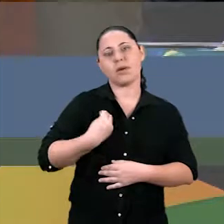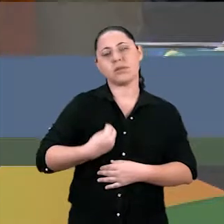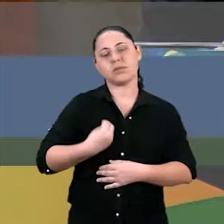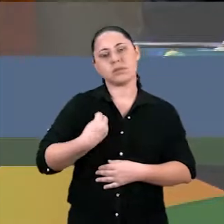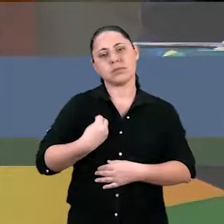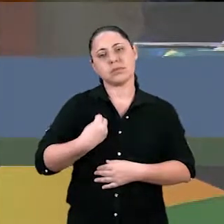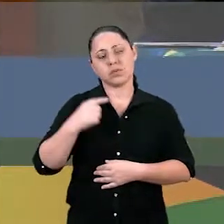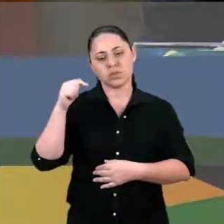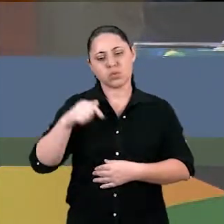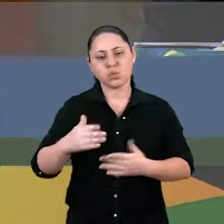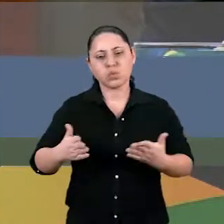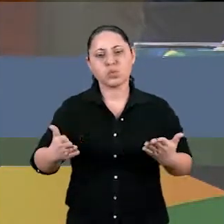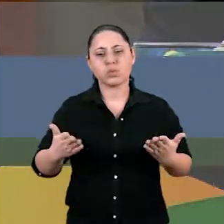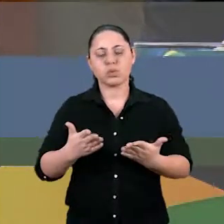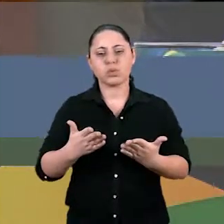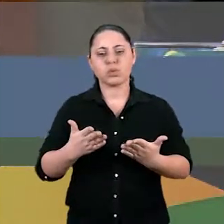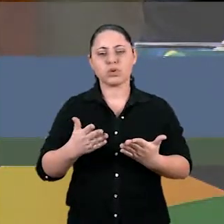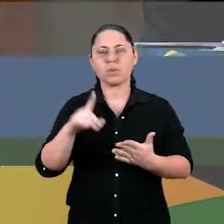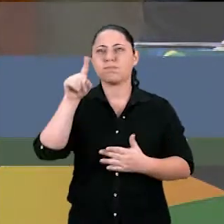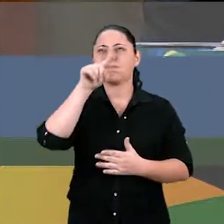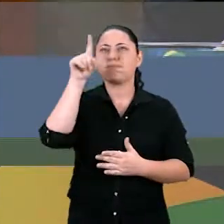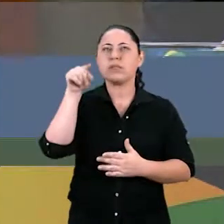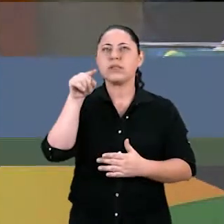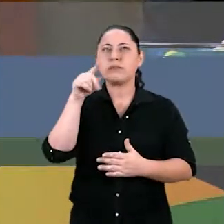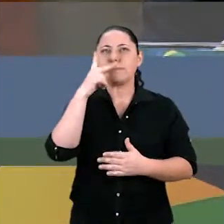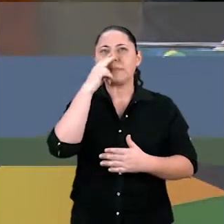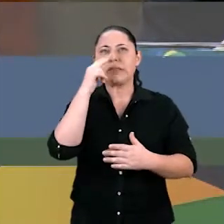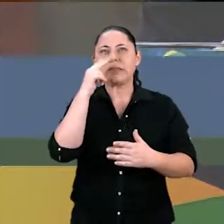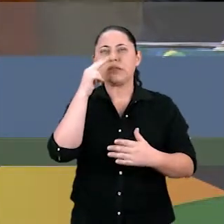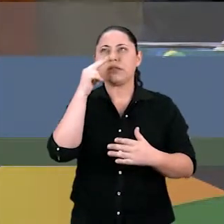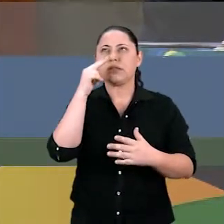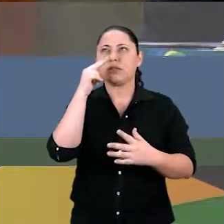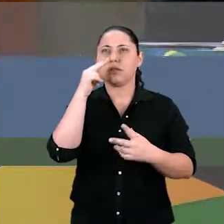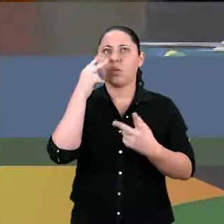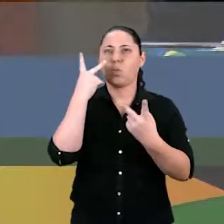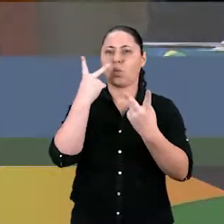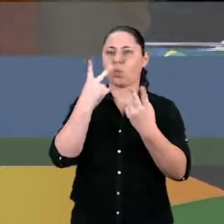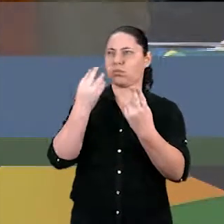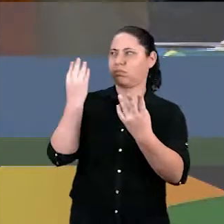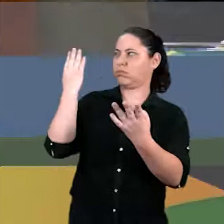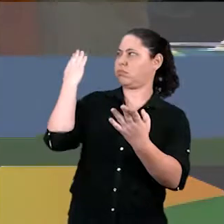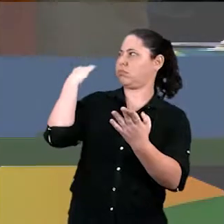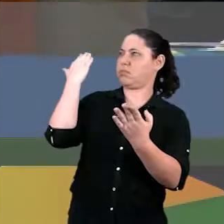neste evento tem um quê de déjà vu, né?